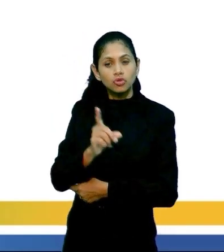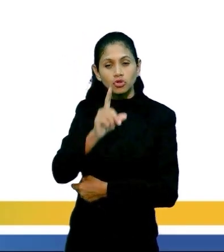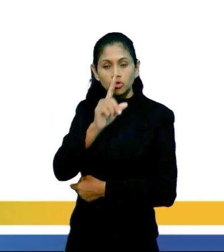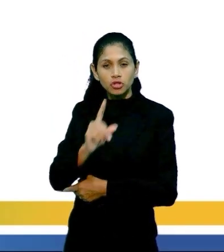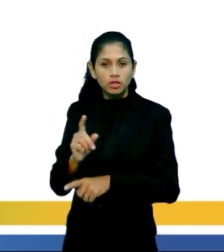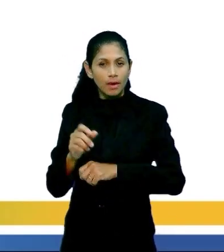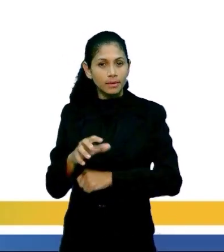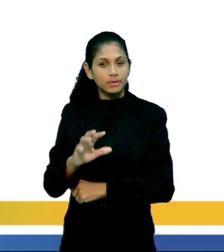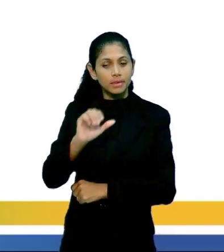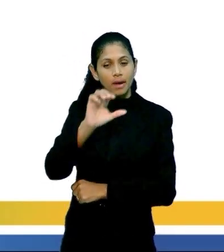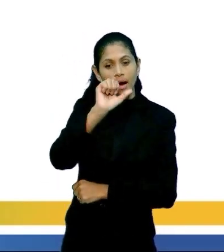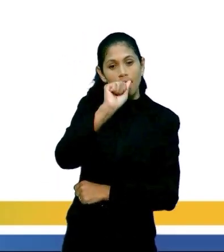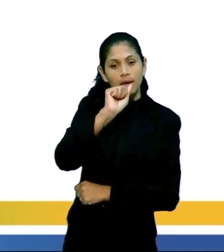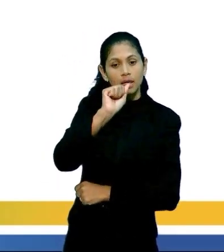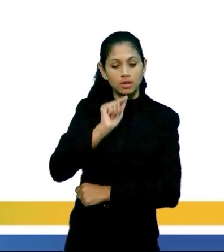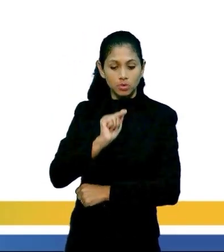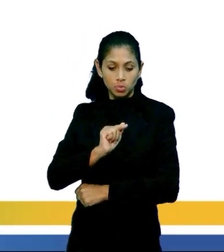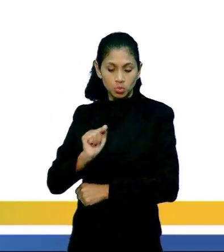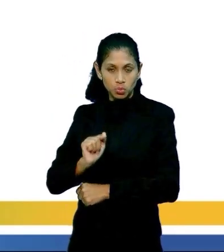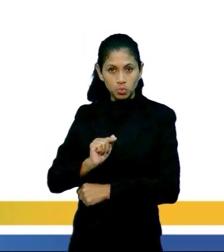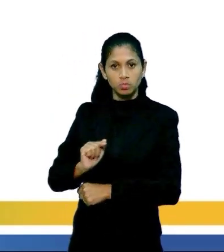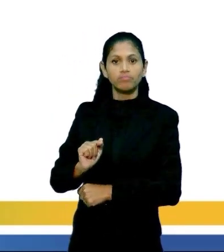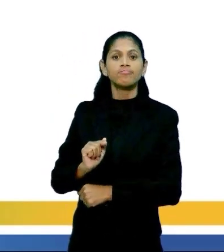representa o número atômico, vai ficar embaixo.